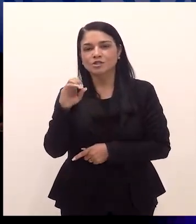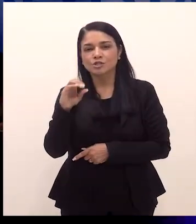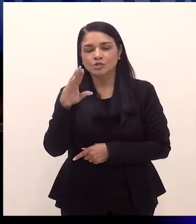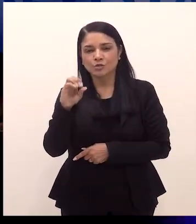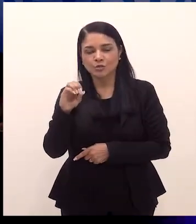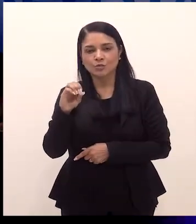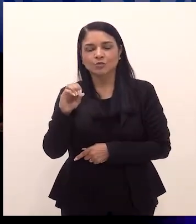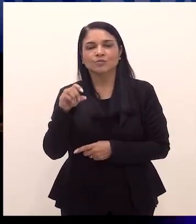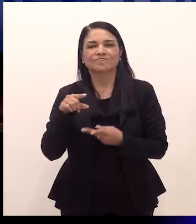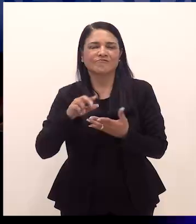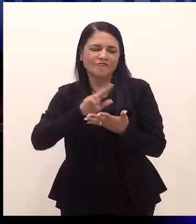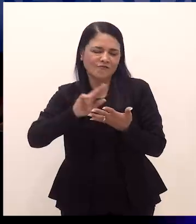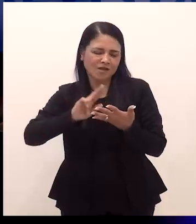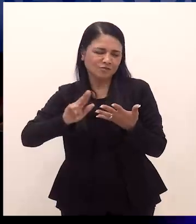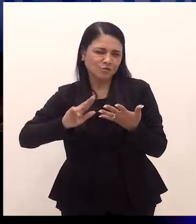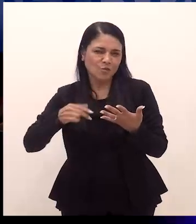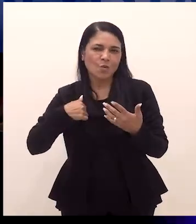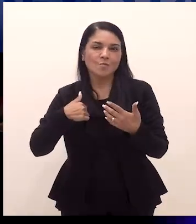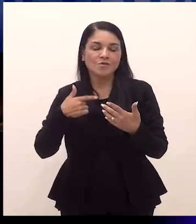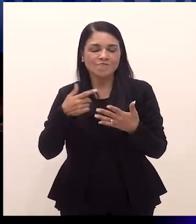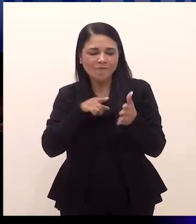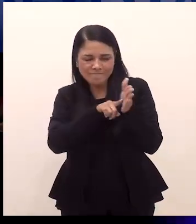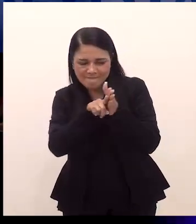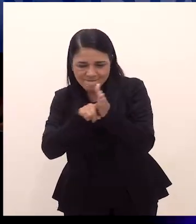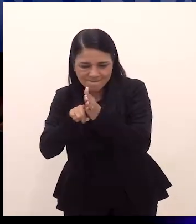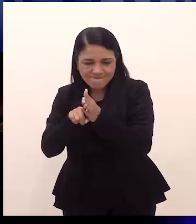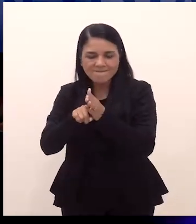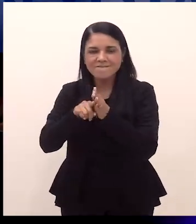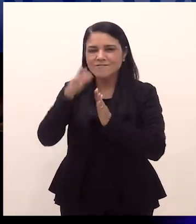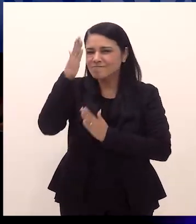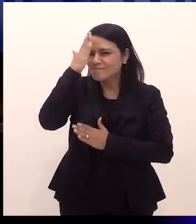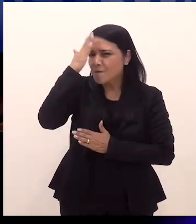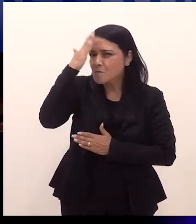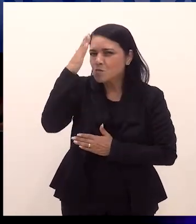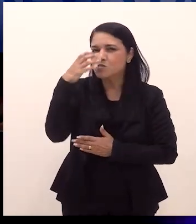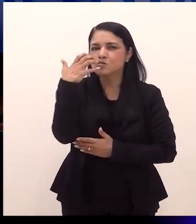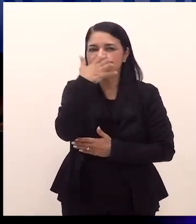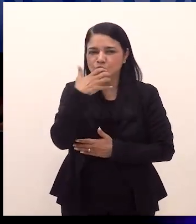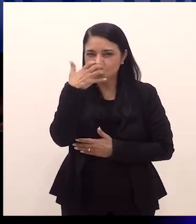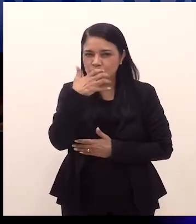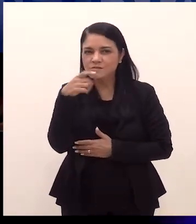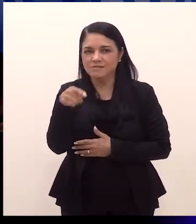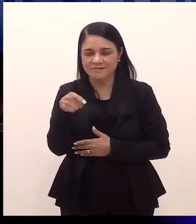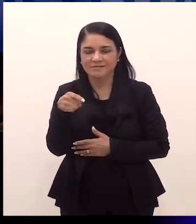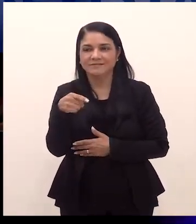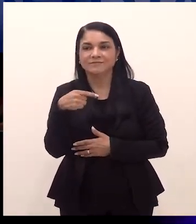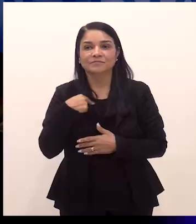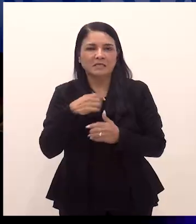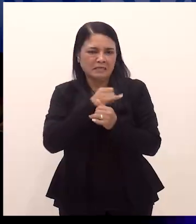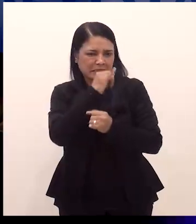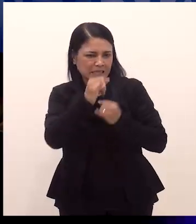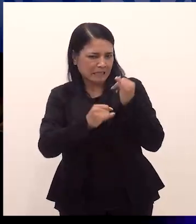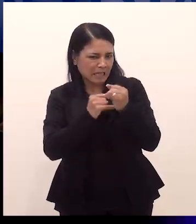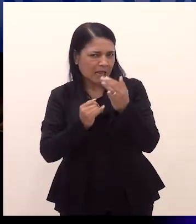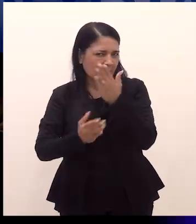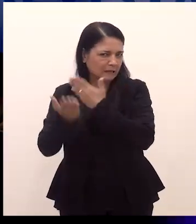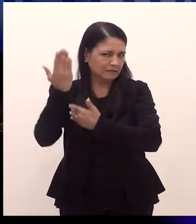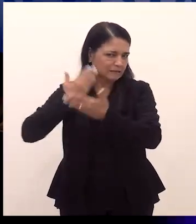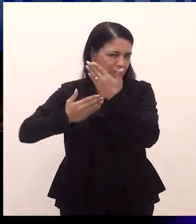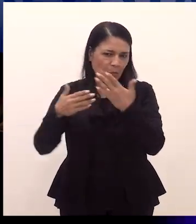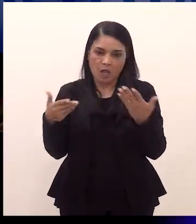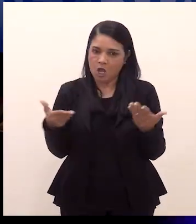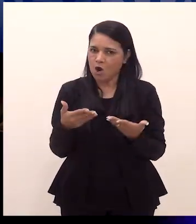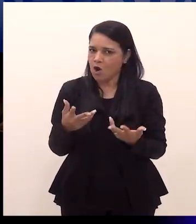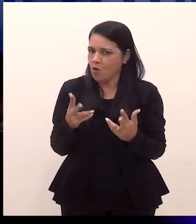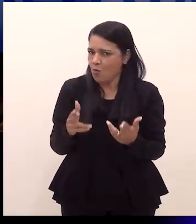Acordeon, Orlando Silveira. A gente vai, assim, fuçando os grandes mestres, né? E num tempo em que a internet ainda não era,